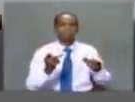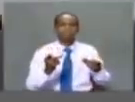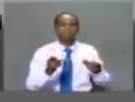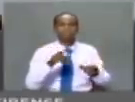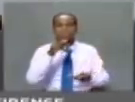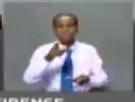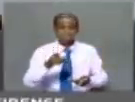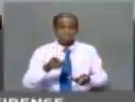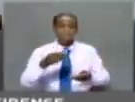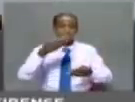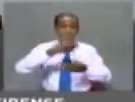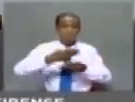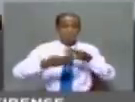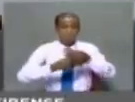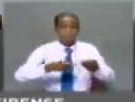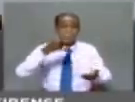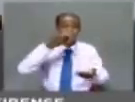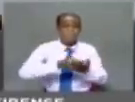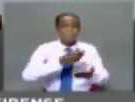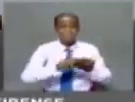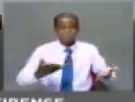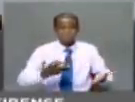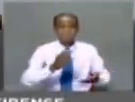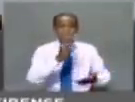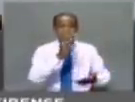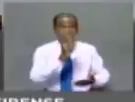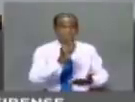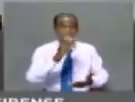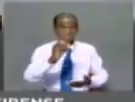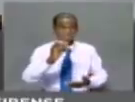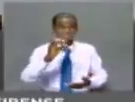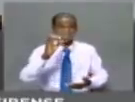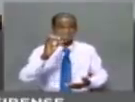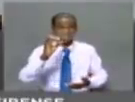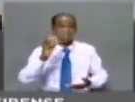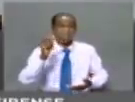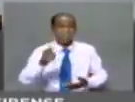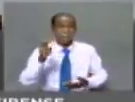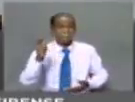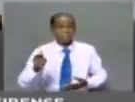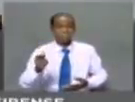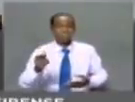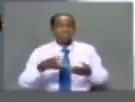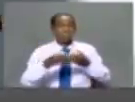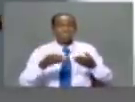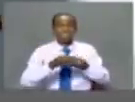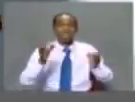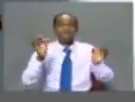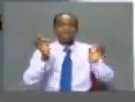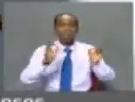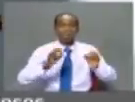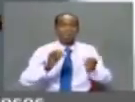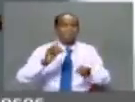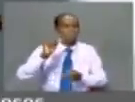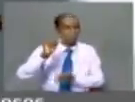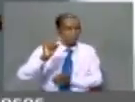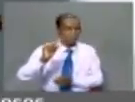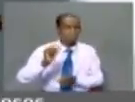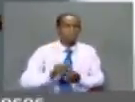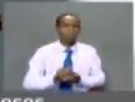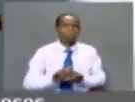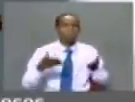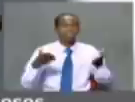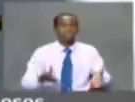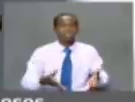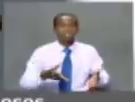300 milhões de dólares ou 400 milhões de dólares. Quer dizer, aqui falamos em 9 mil milhões de dólares e temos uma obra que, do